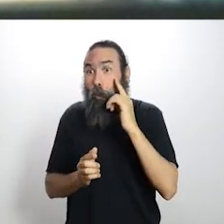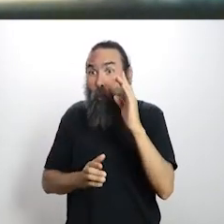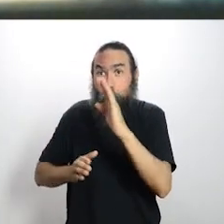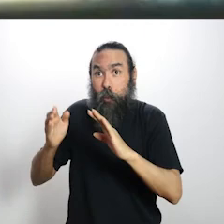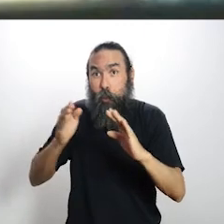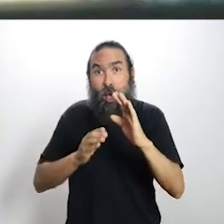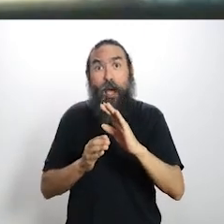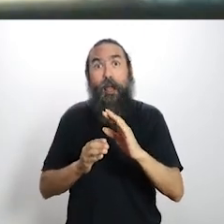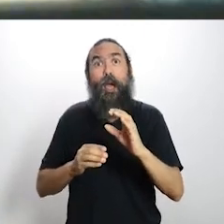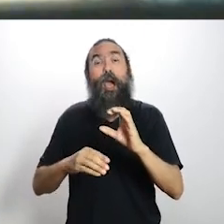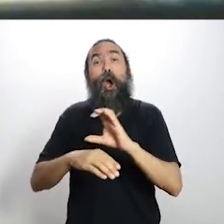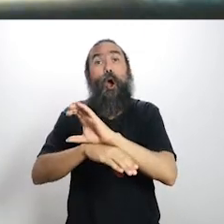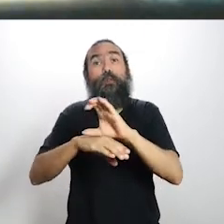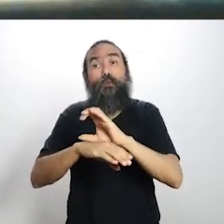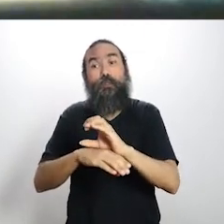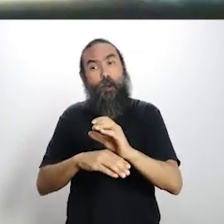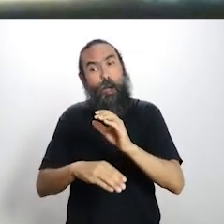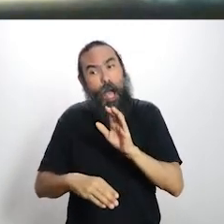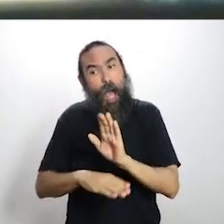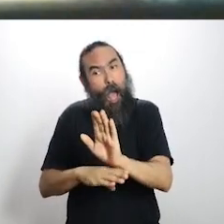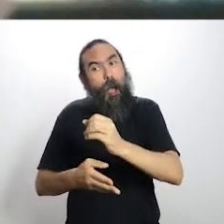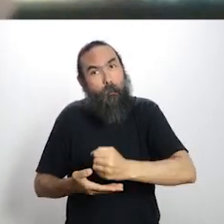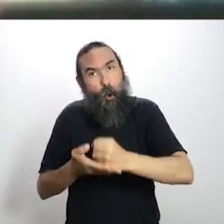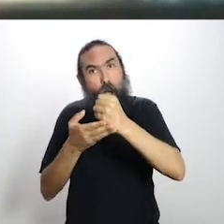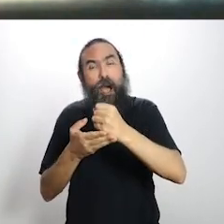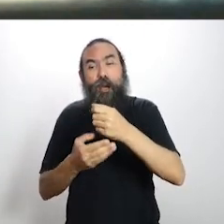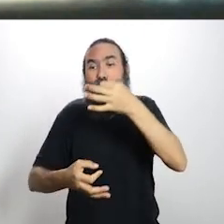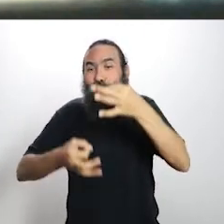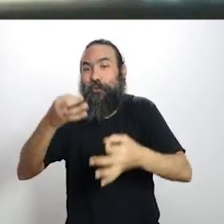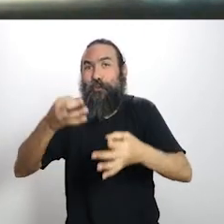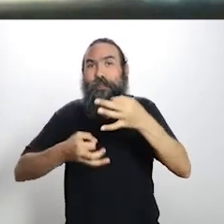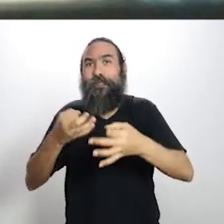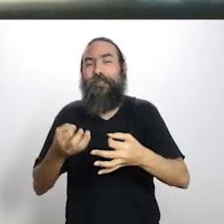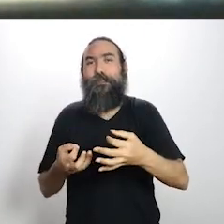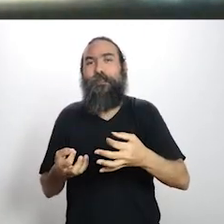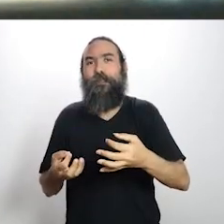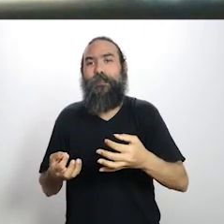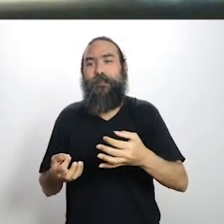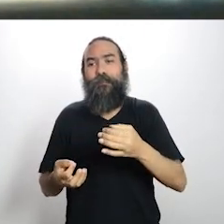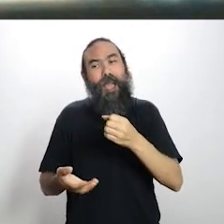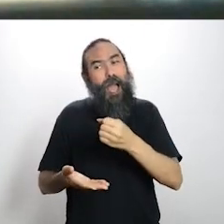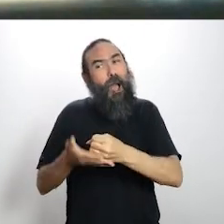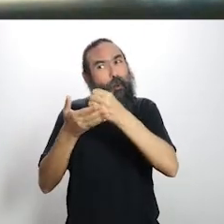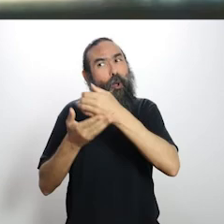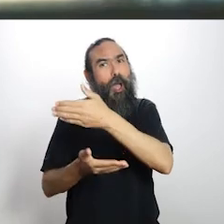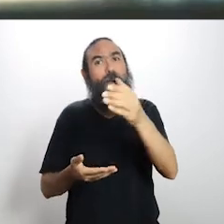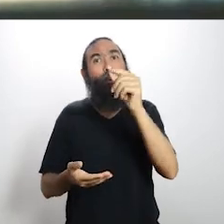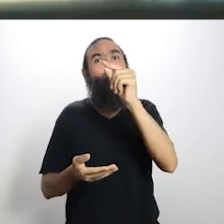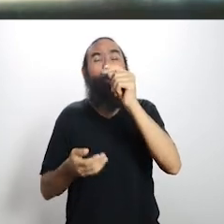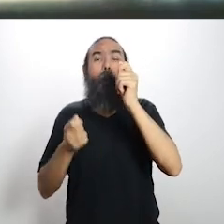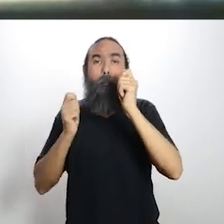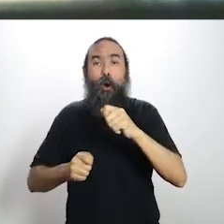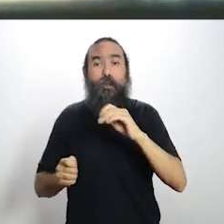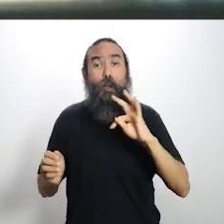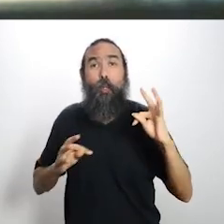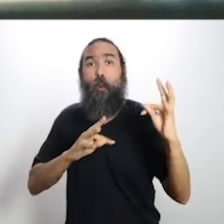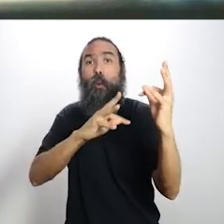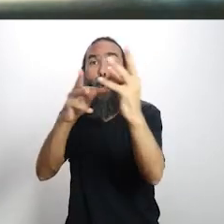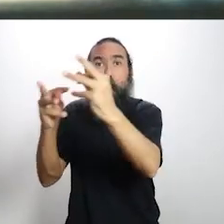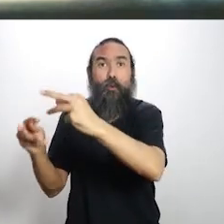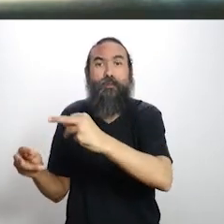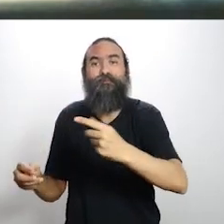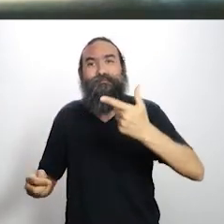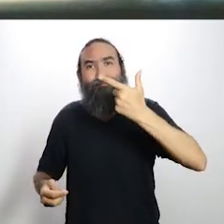então eu tenho falado isso a todos os estados também estou como Juca tenho feito em torno de 18 lives por semana muitas com